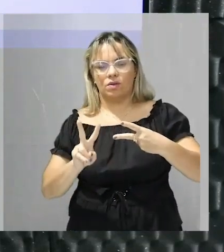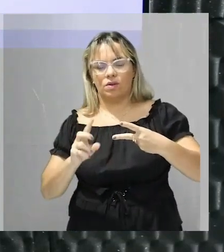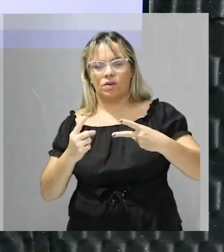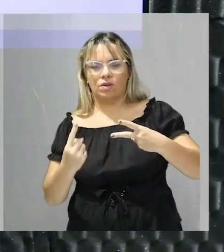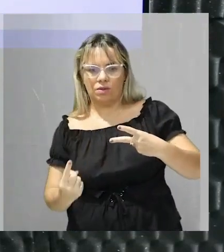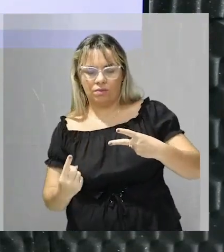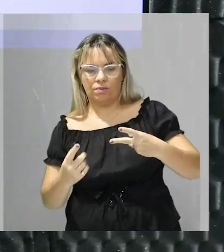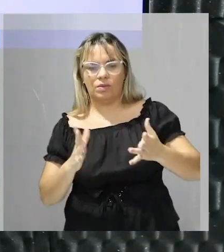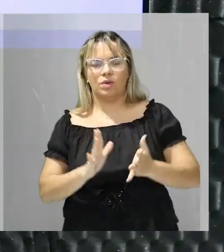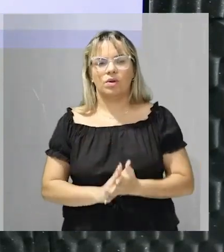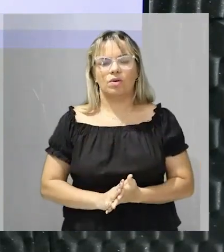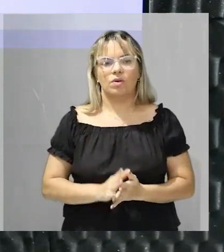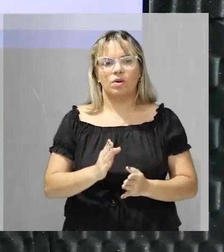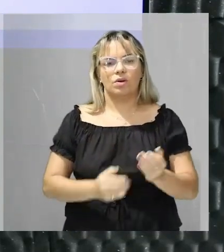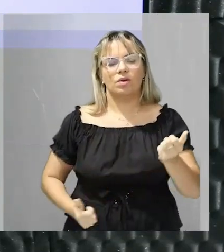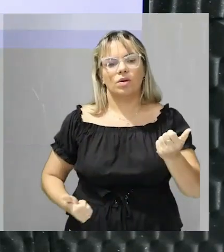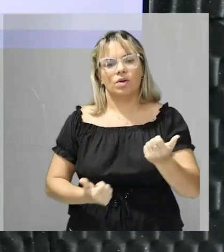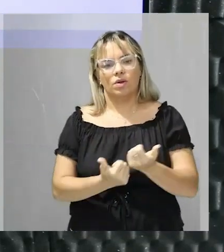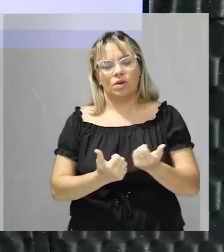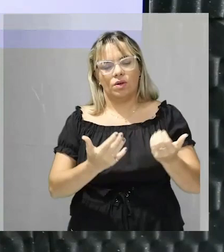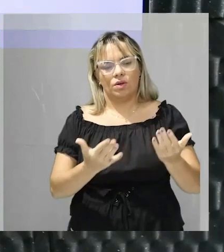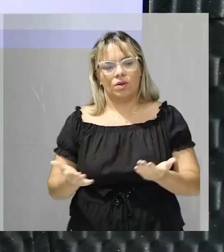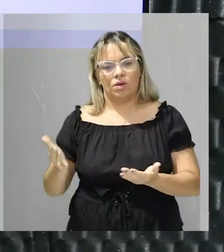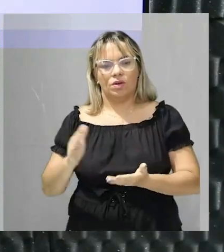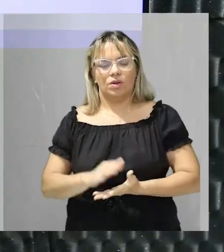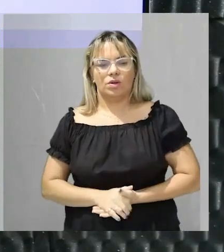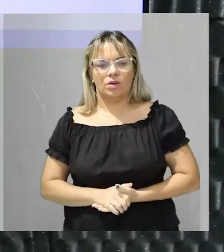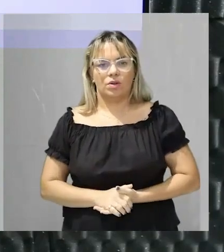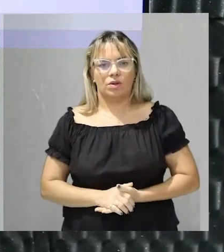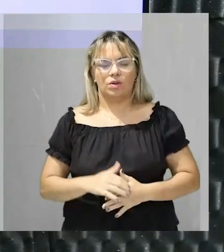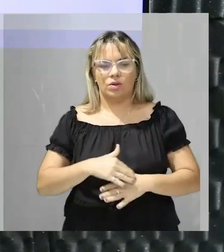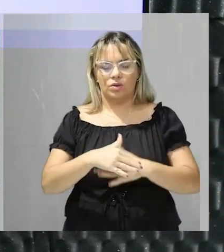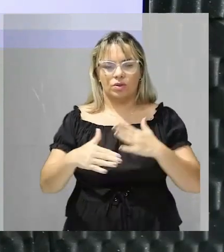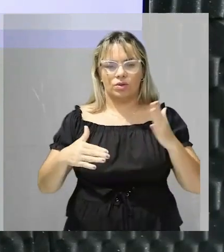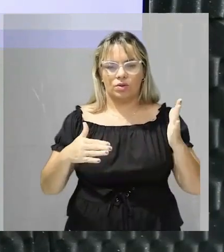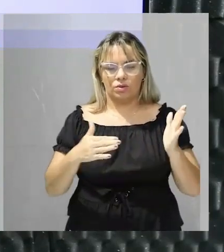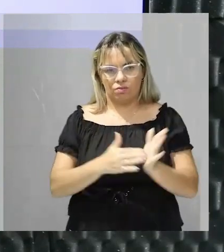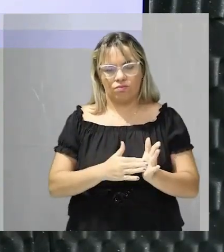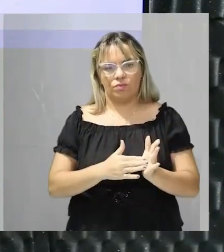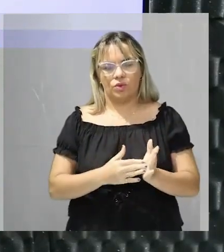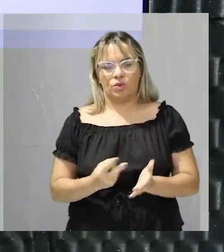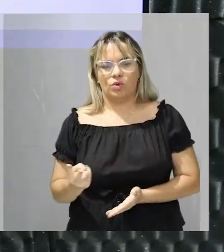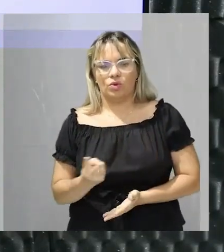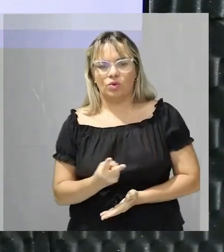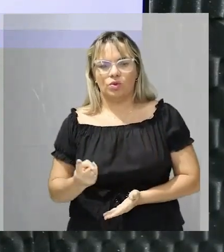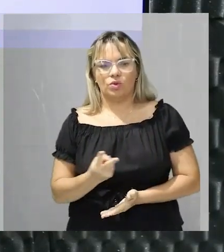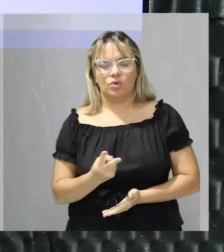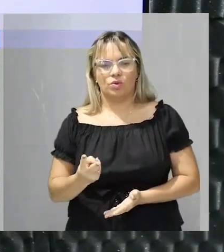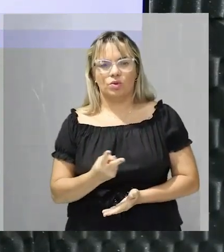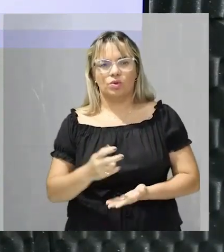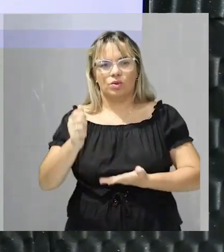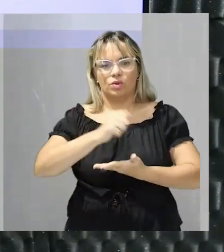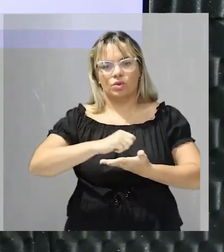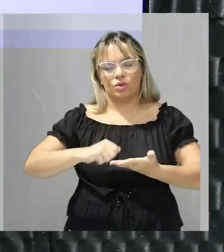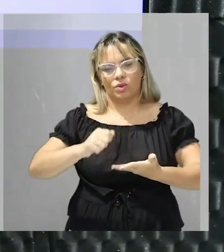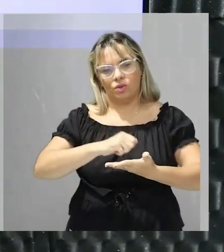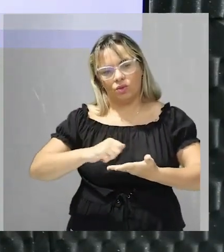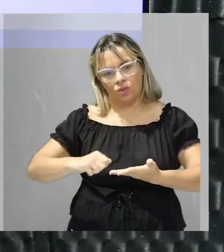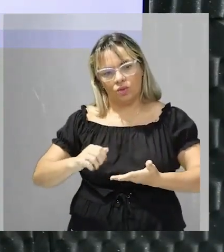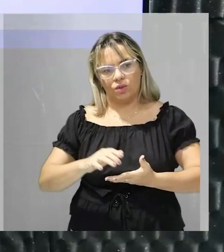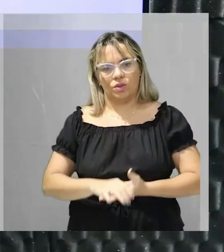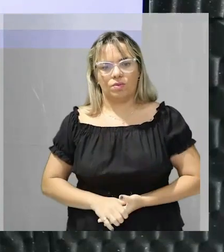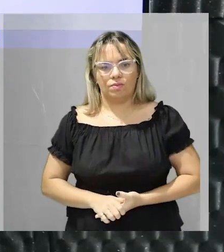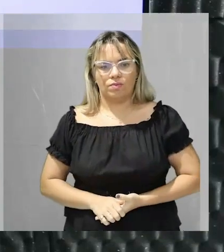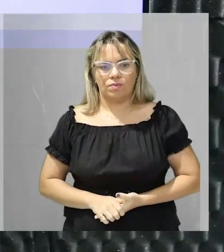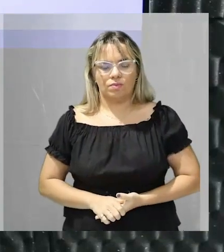cv2 que acabamos de achar e da mesma forma vai ser feito para o cv1 que nós também já escrevemos cada um deles você viu ainda